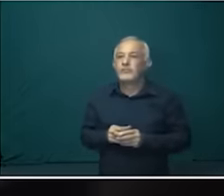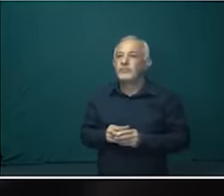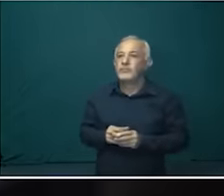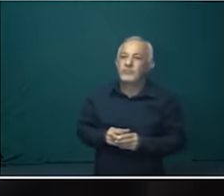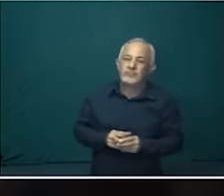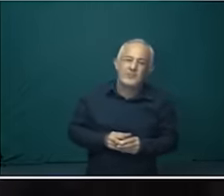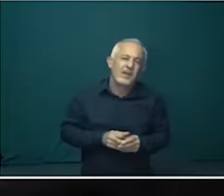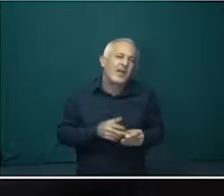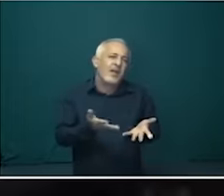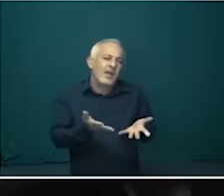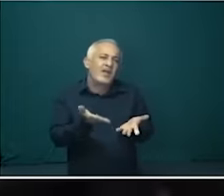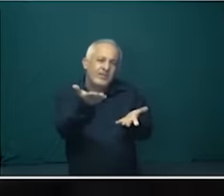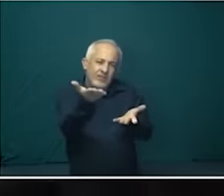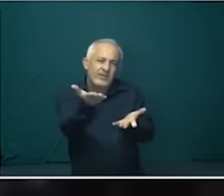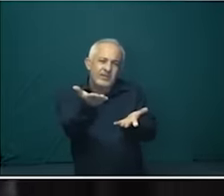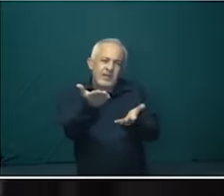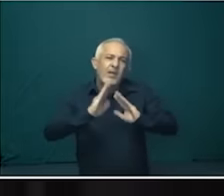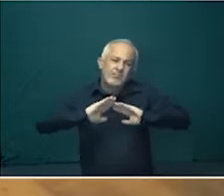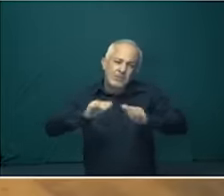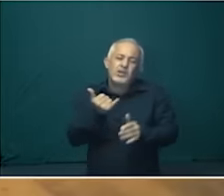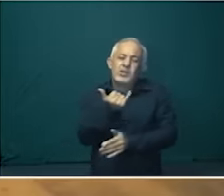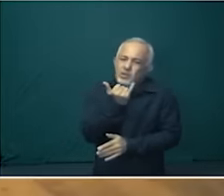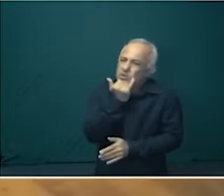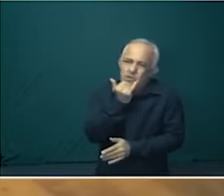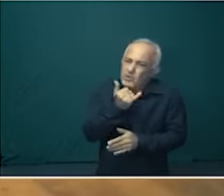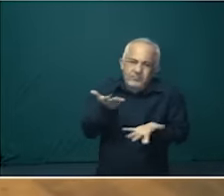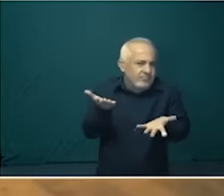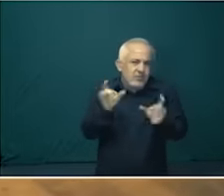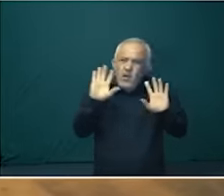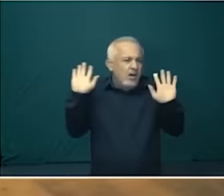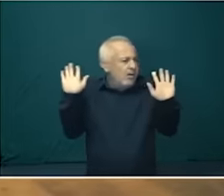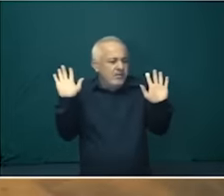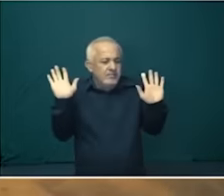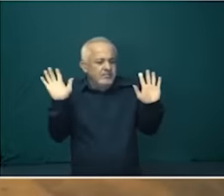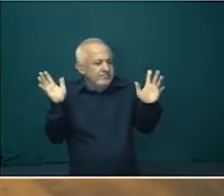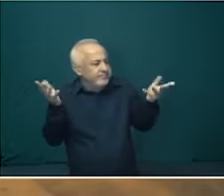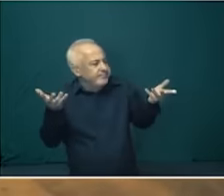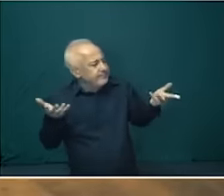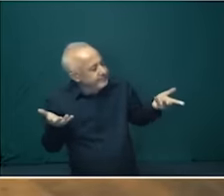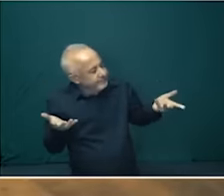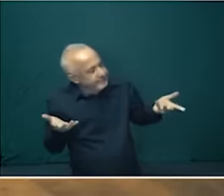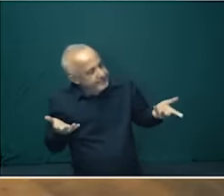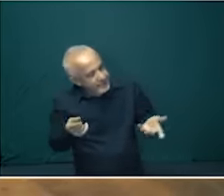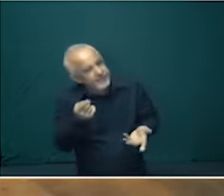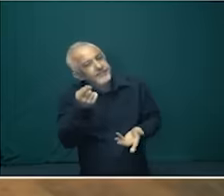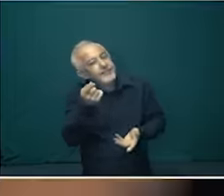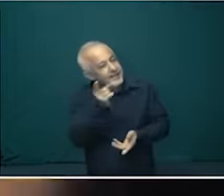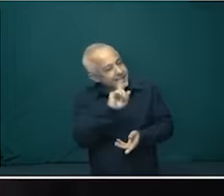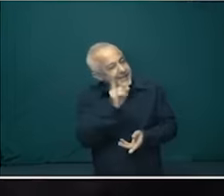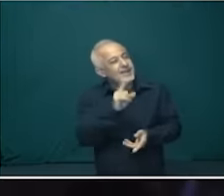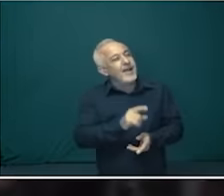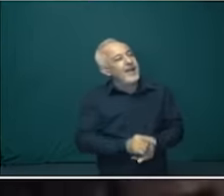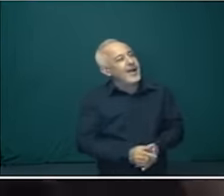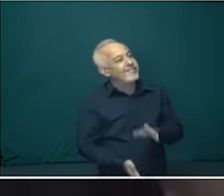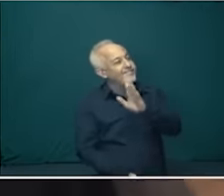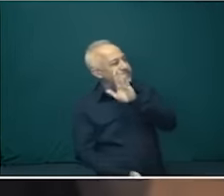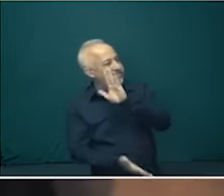Era só você ter pedido desculpas. E você já saiu pra rua